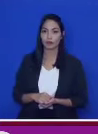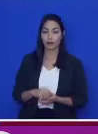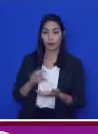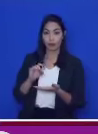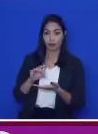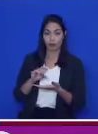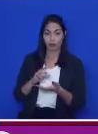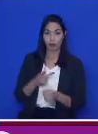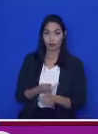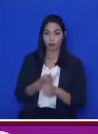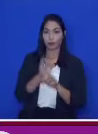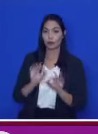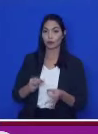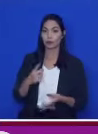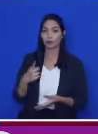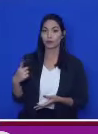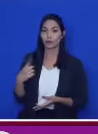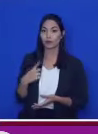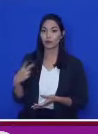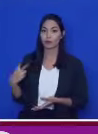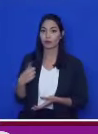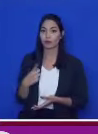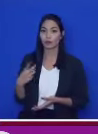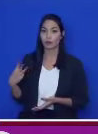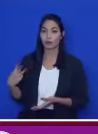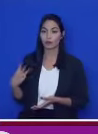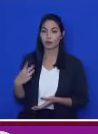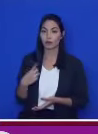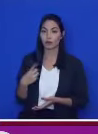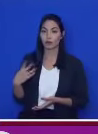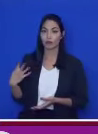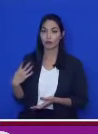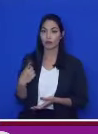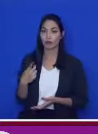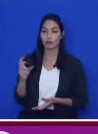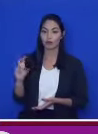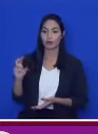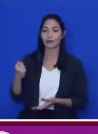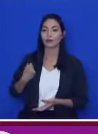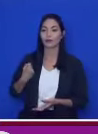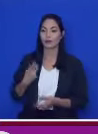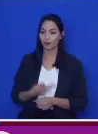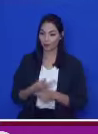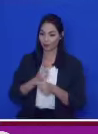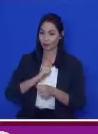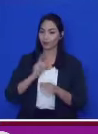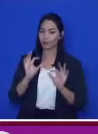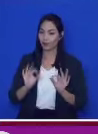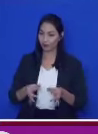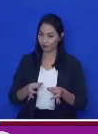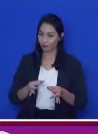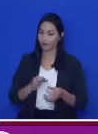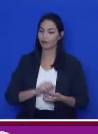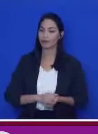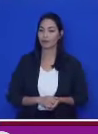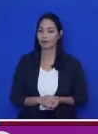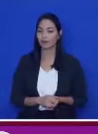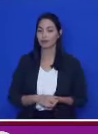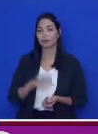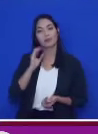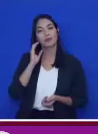Na Loto Fácil você ganha acertando 11, 12, 13, 14 ou 15 números. Bola rosa